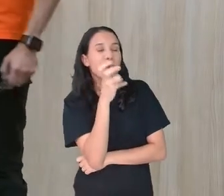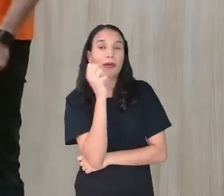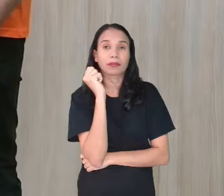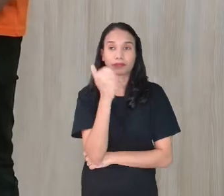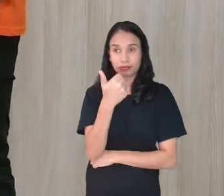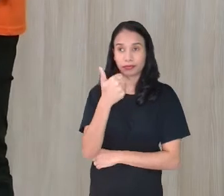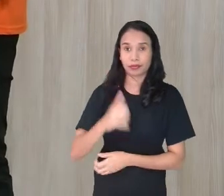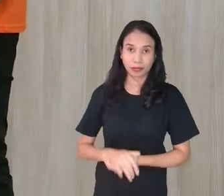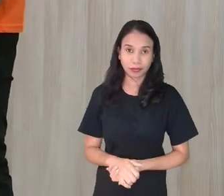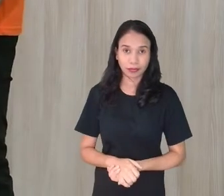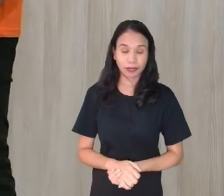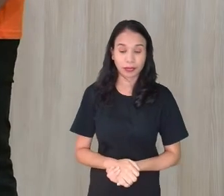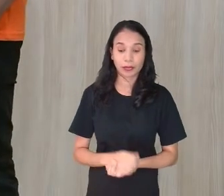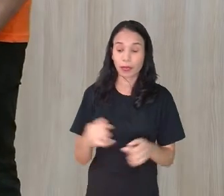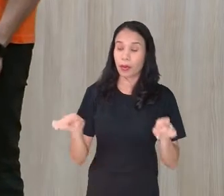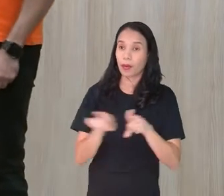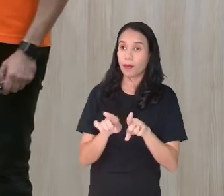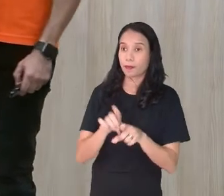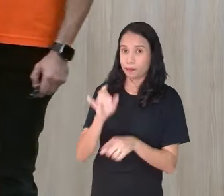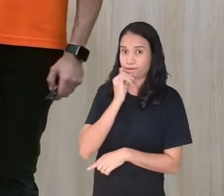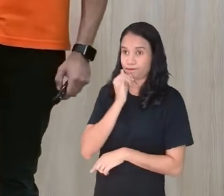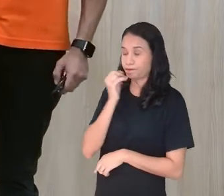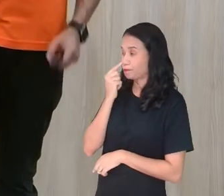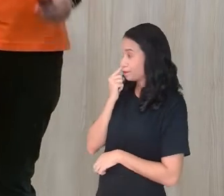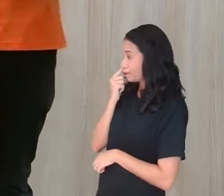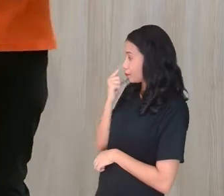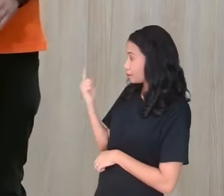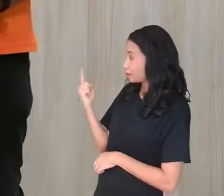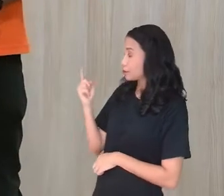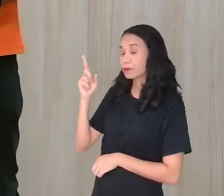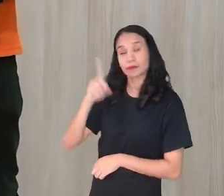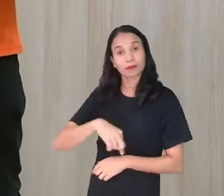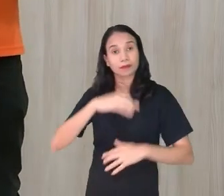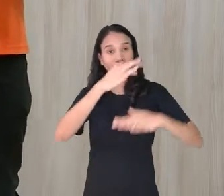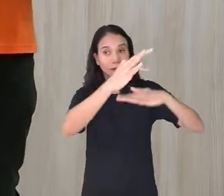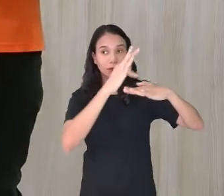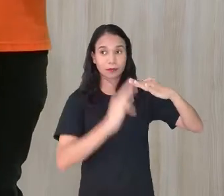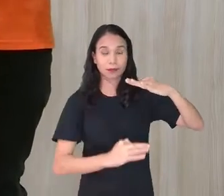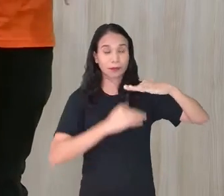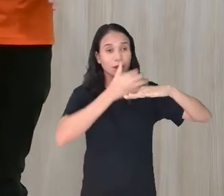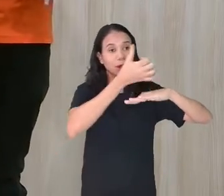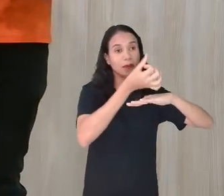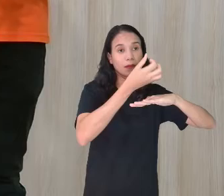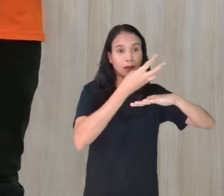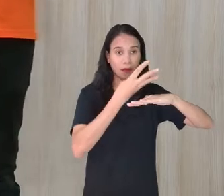cabecinha, beleza? Outro exemplo que eu coloquei aqui, ó, é essa fração aí,